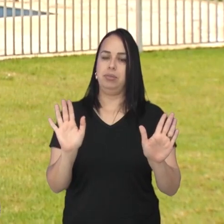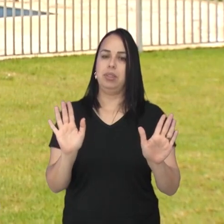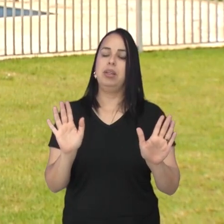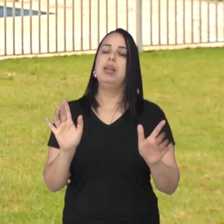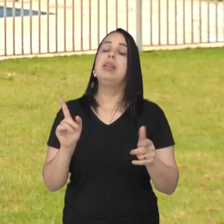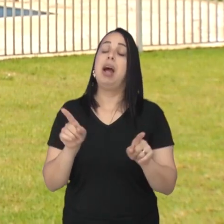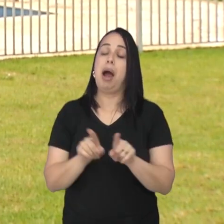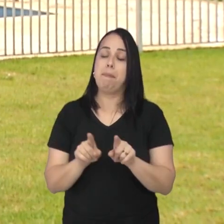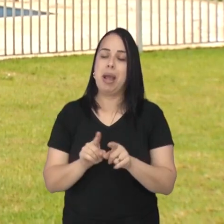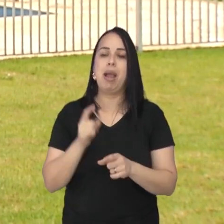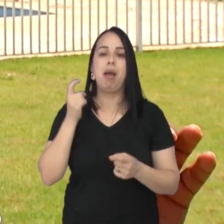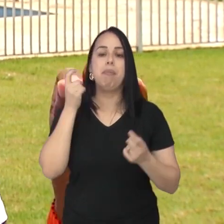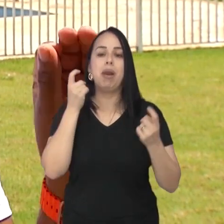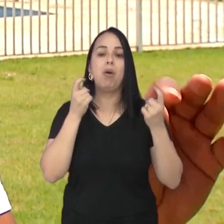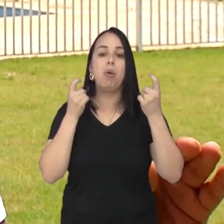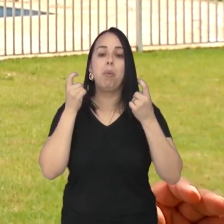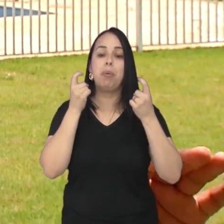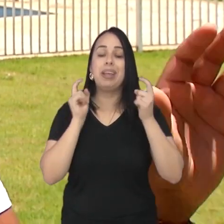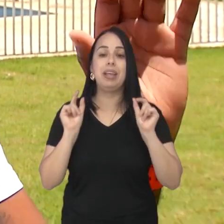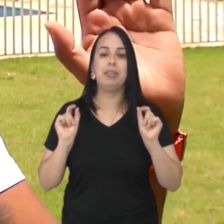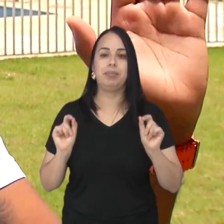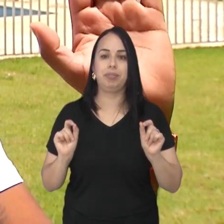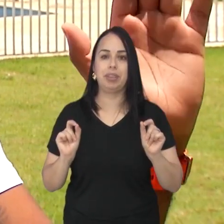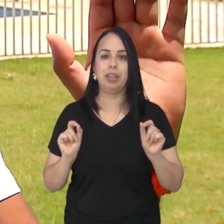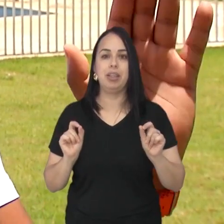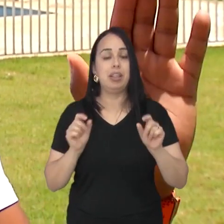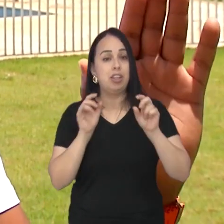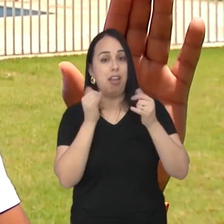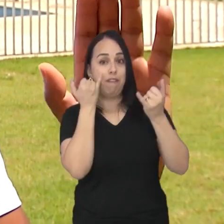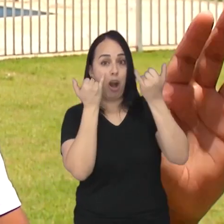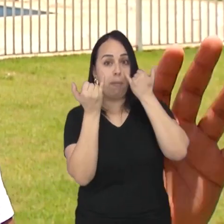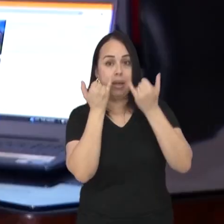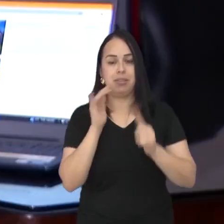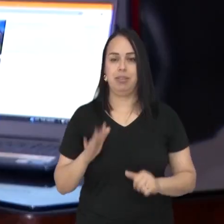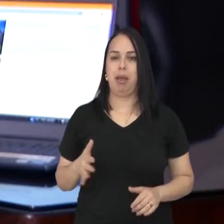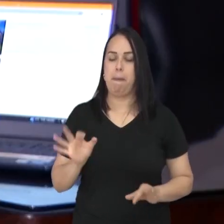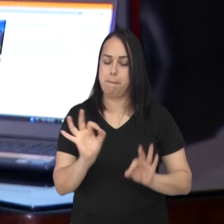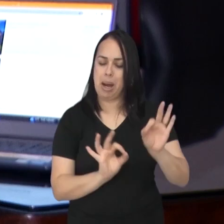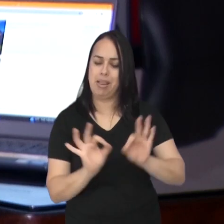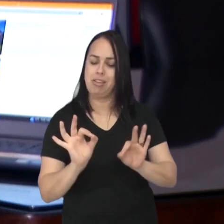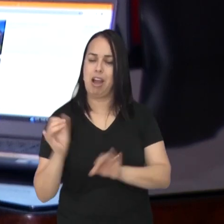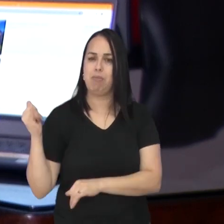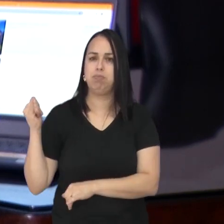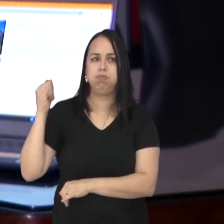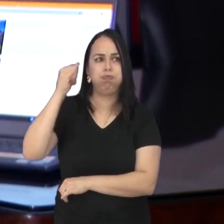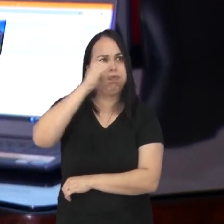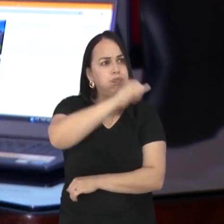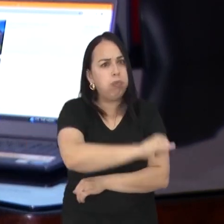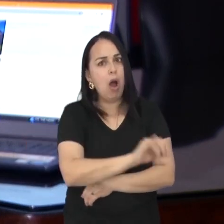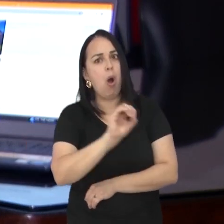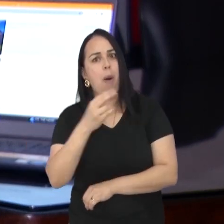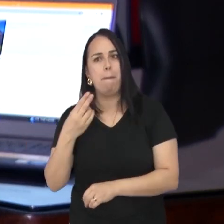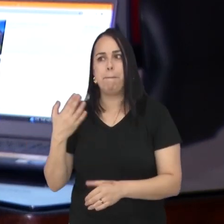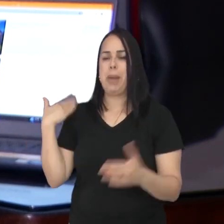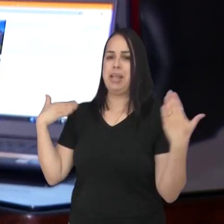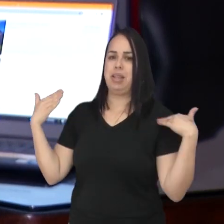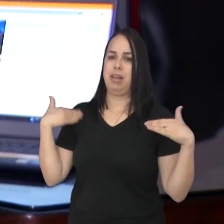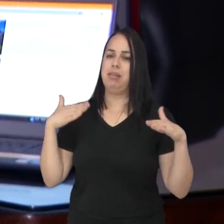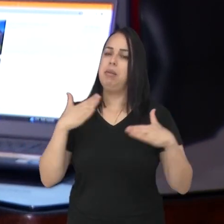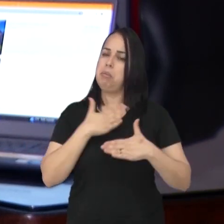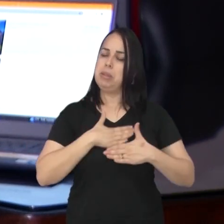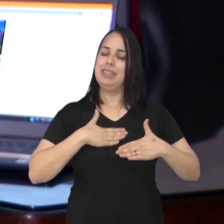pagamento. E também a gente se preocupa com as partes de anúncio. Planejar um passeio ou uma viagem pode ser um